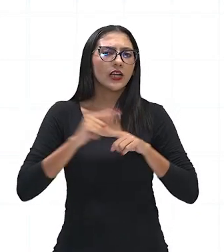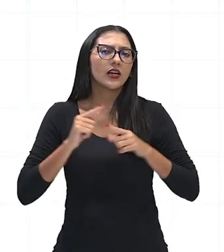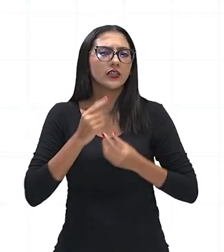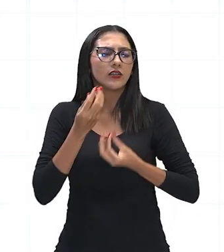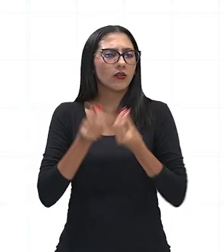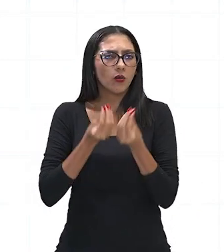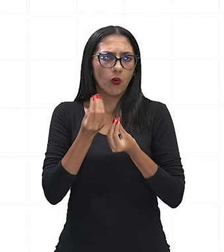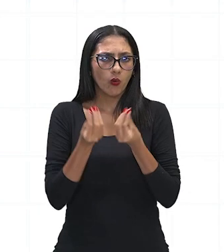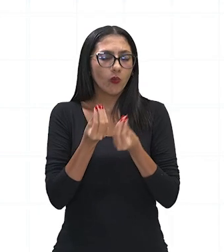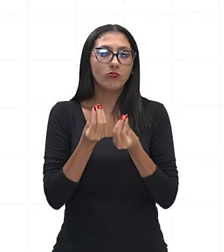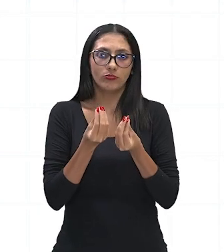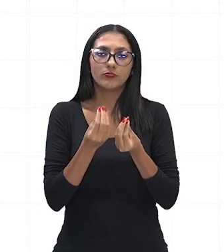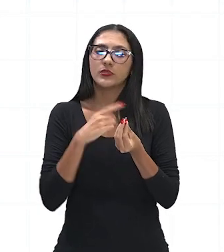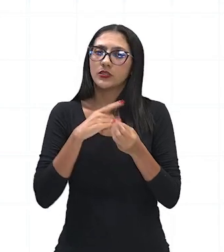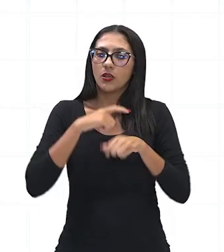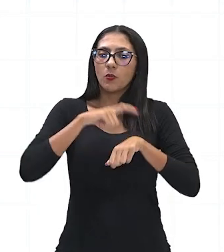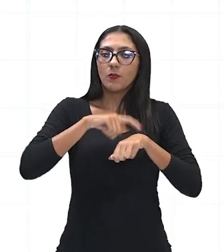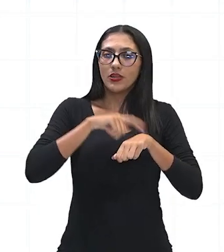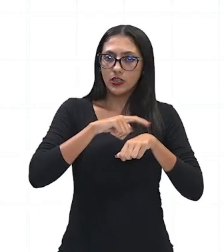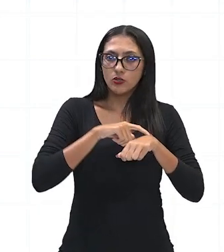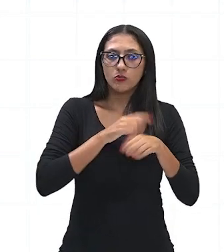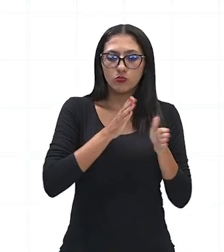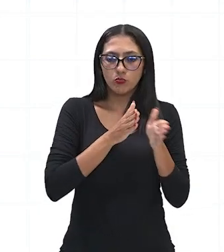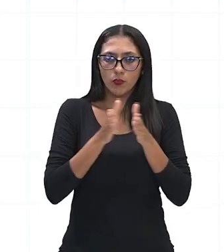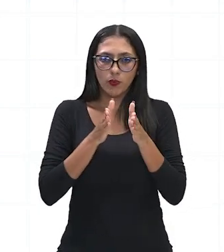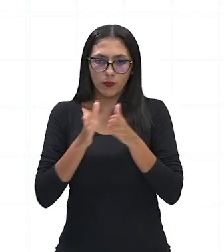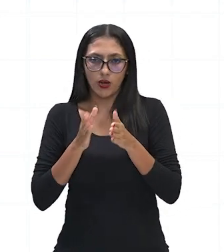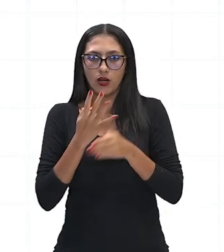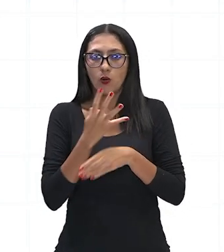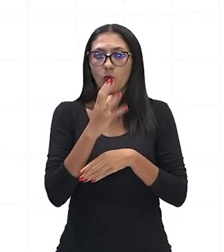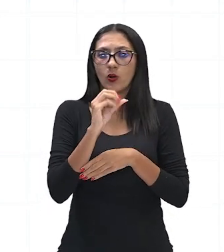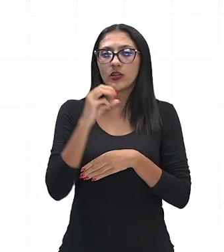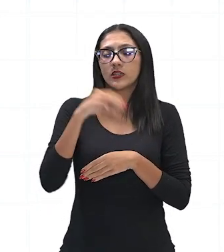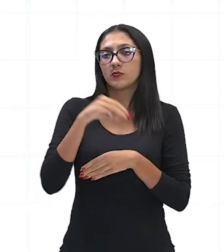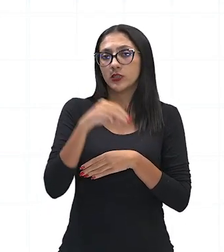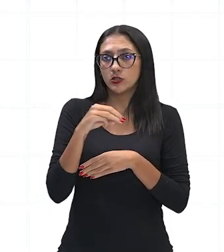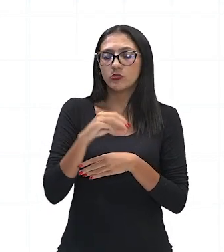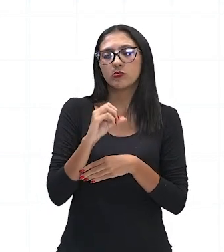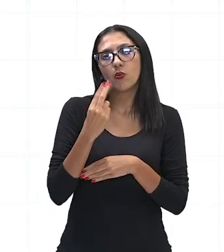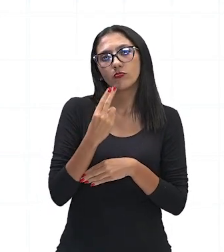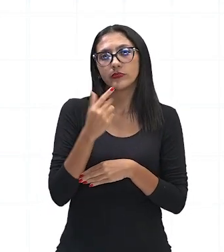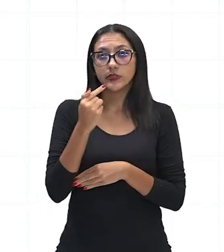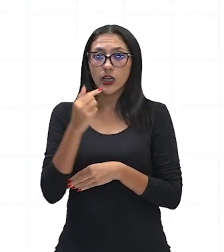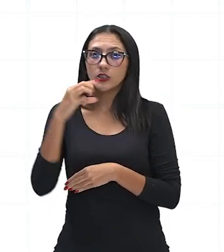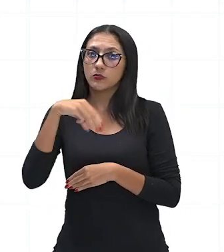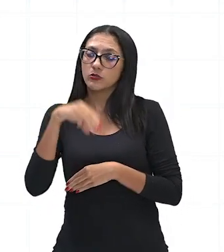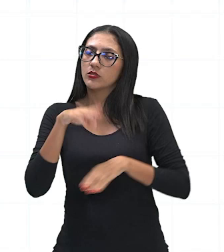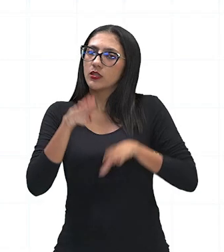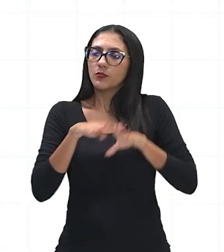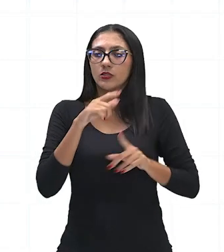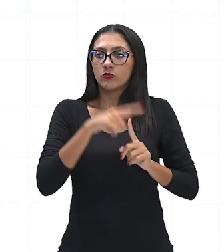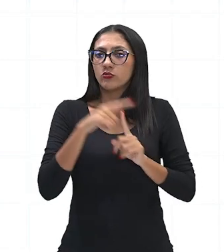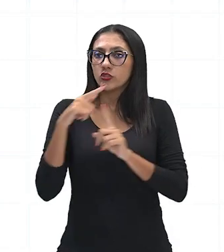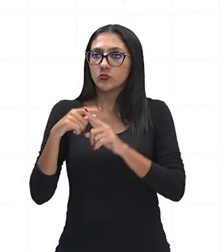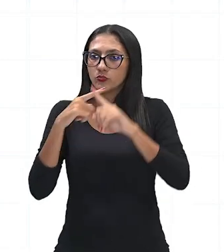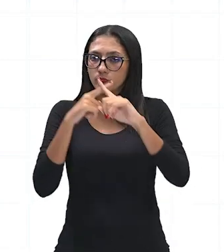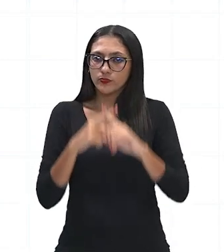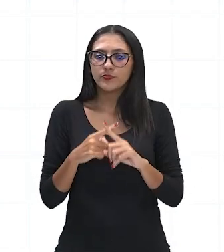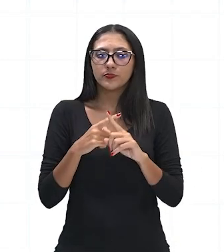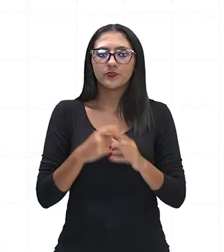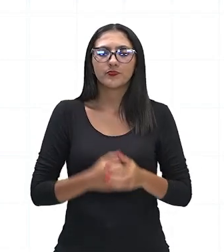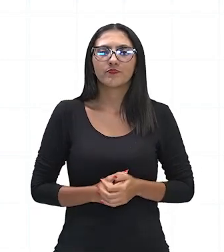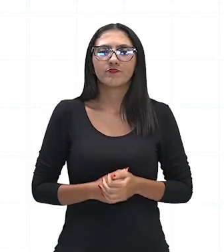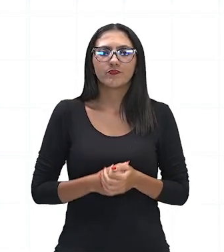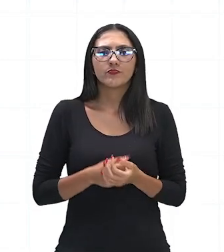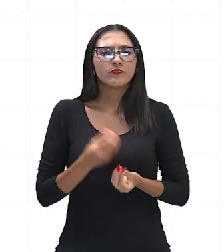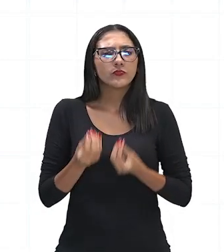2 tempos de 40 minutos ou de 7 minutos, dependendo ali da modalidade. Vão fazer parte dos